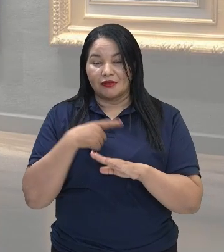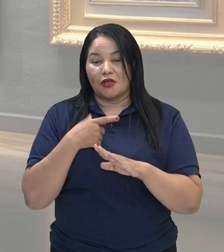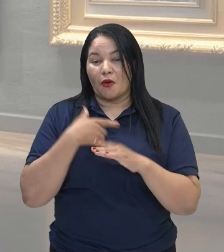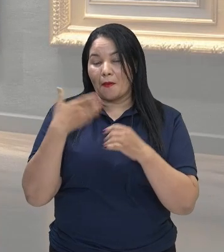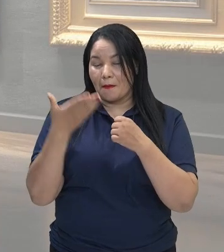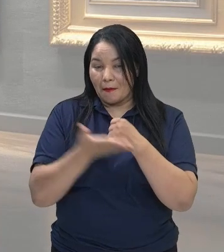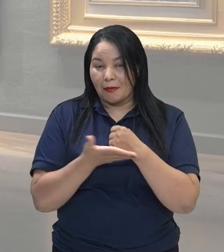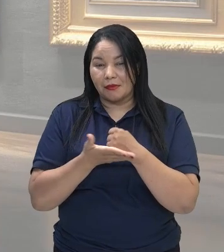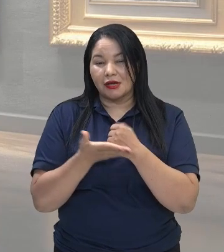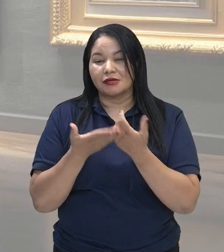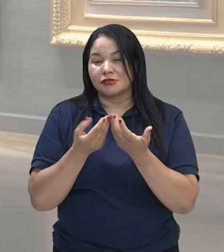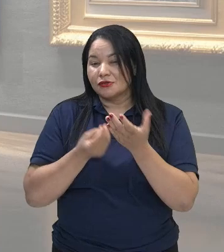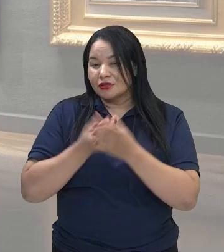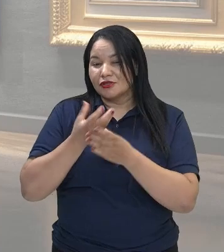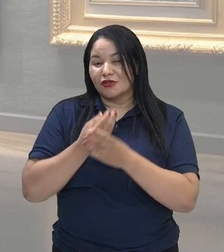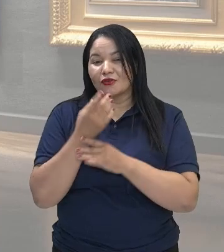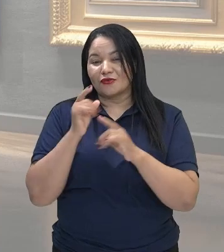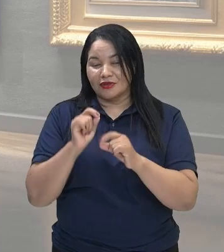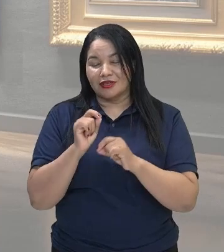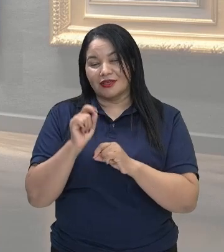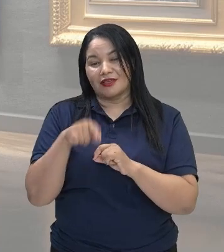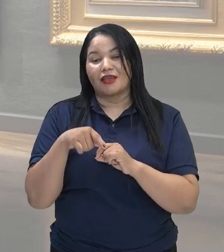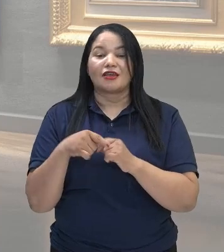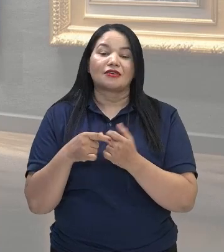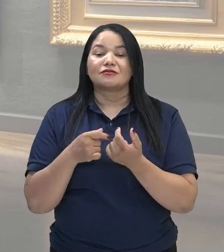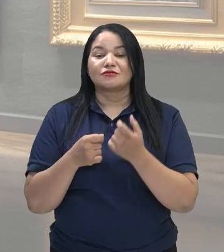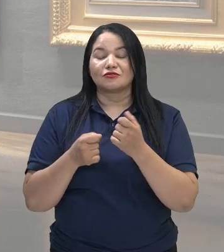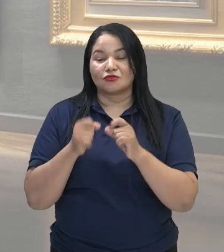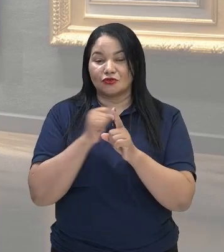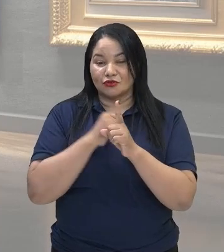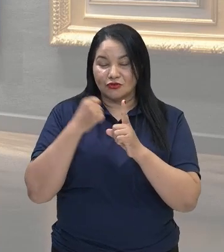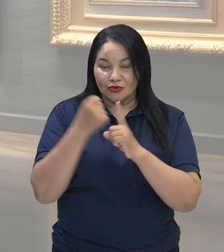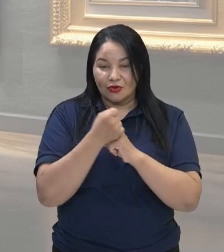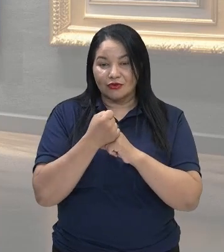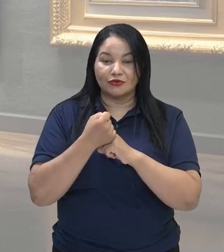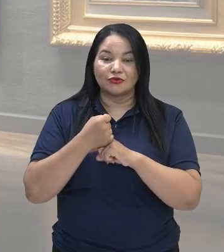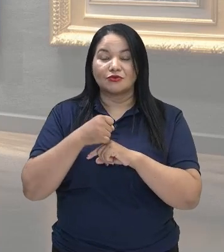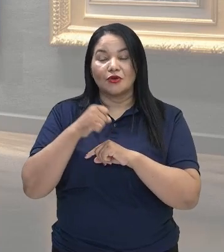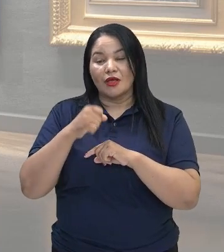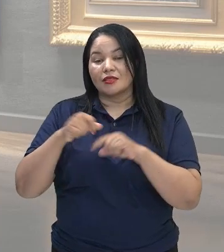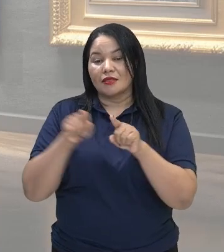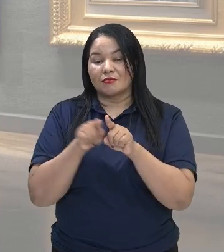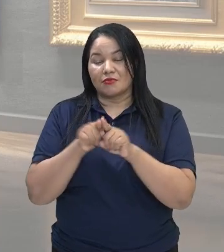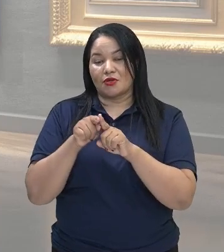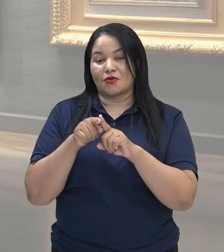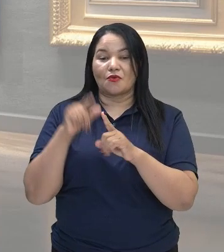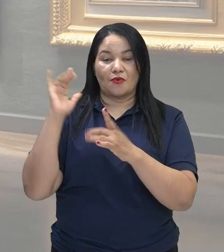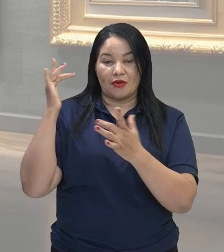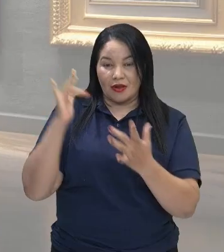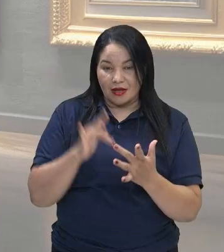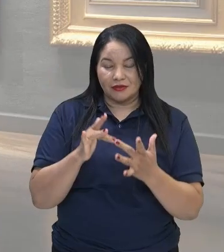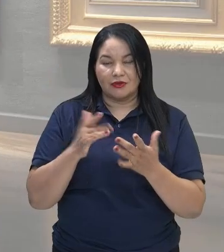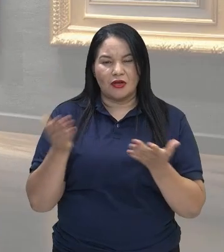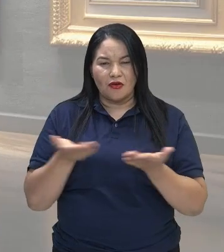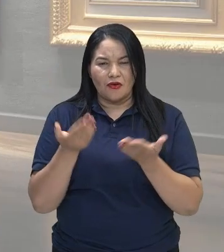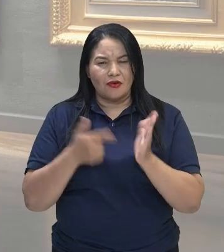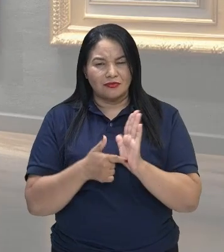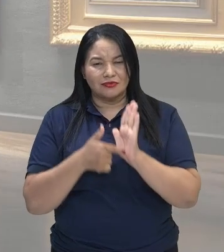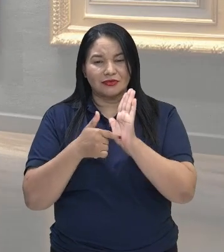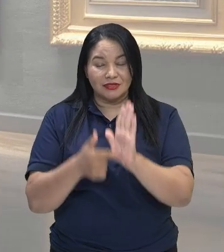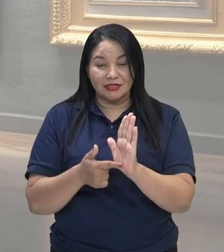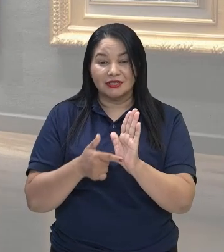por fundamento, os sociólogos clássicos. E é por isso que nós esclarecemos para vocês quem são